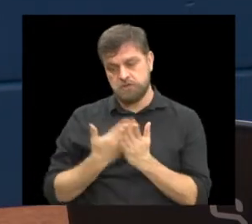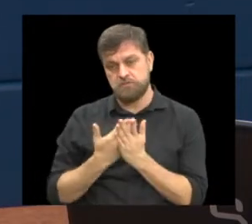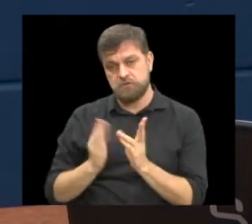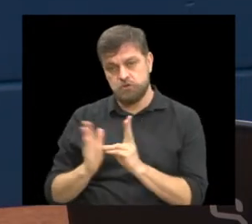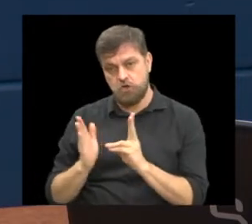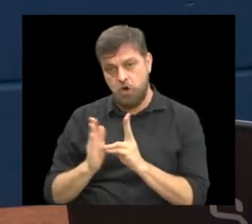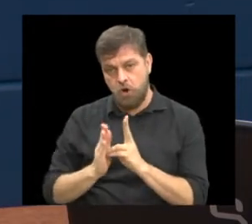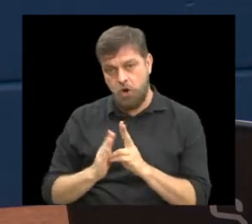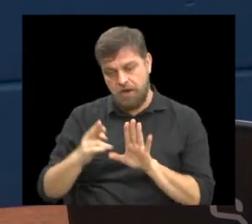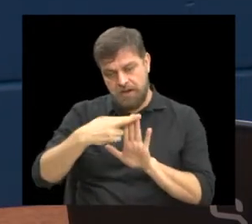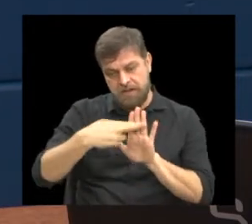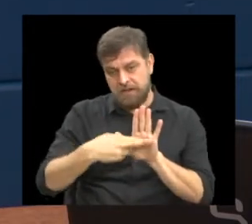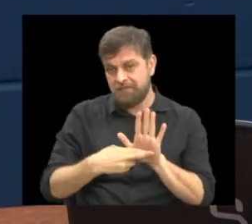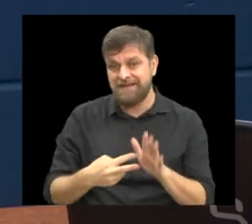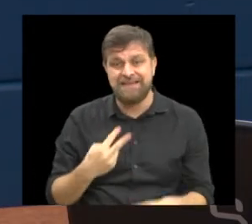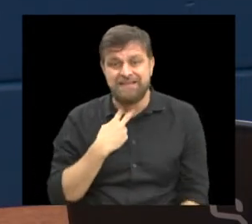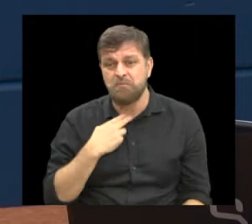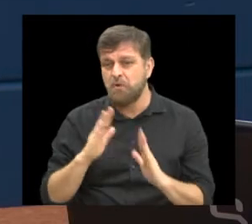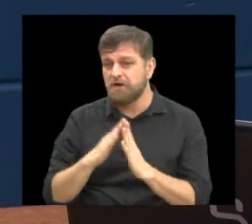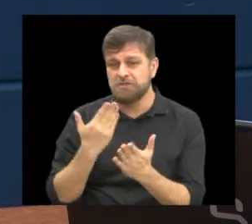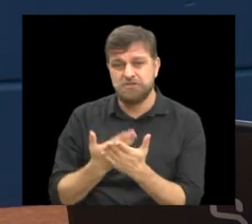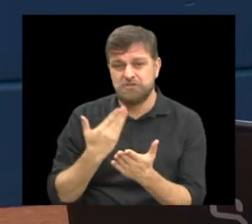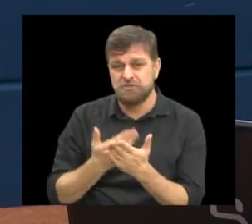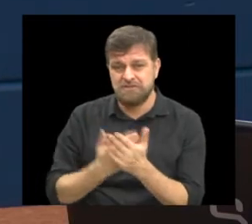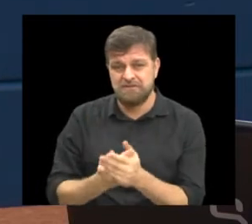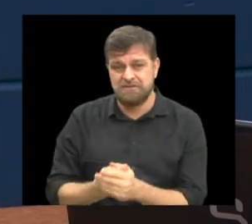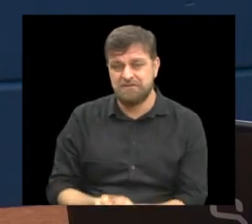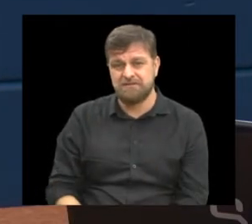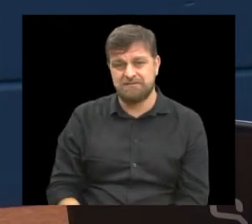não pode nem deve existir uma escola